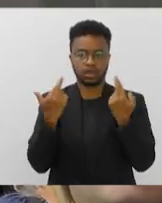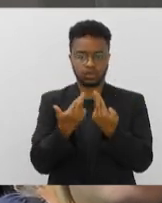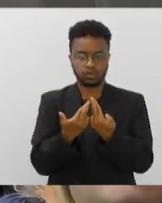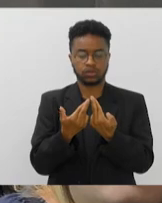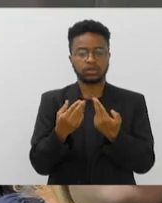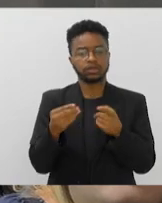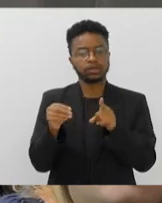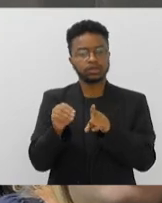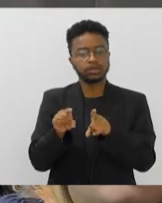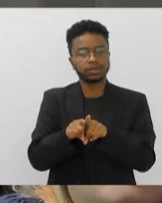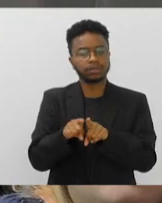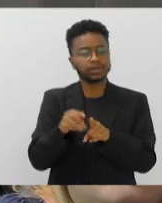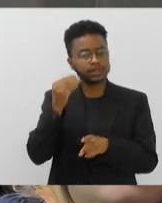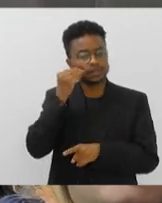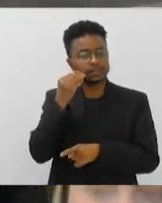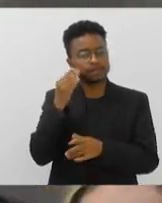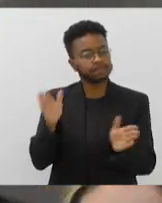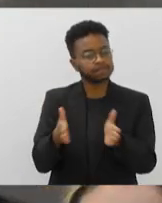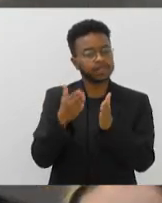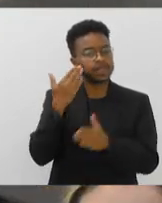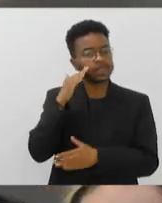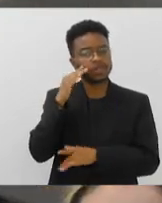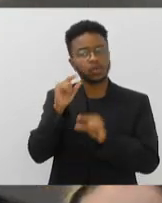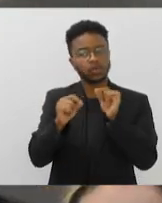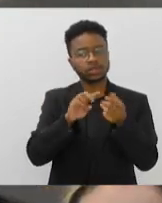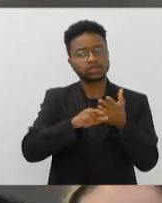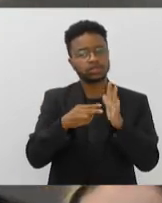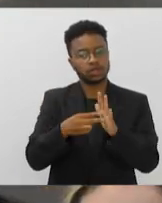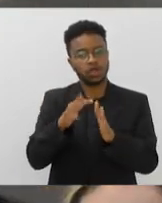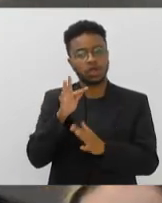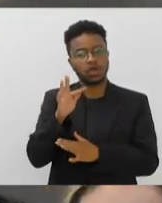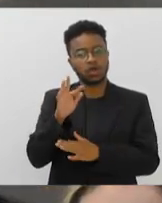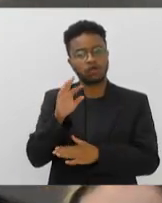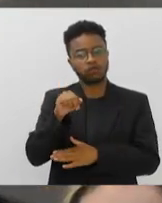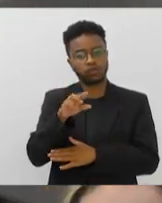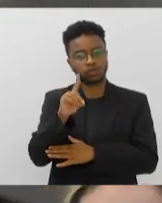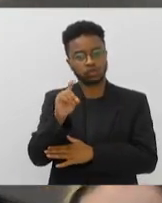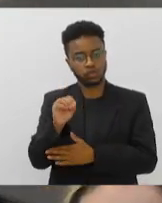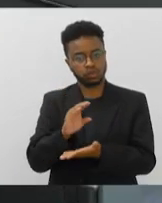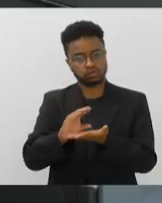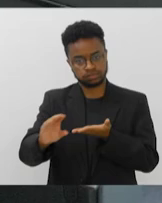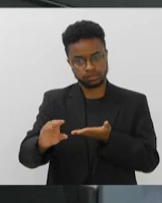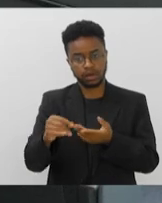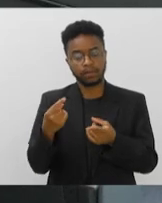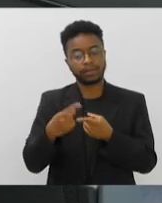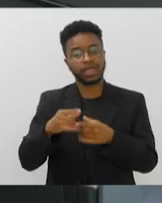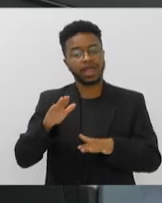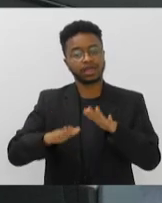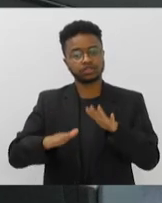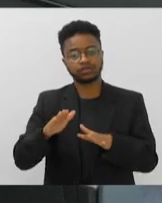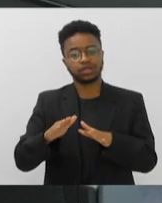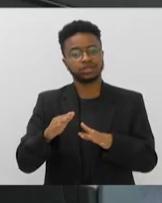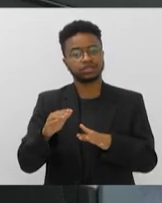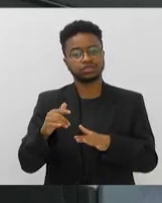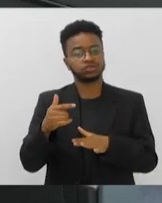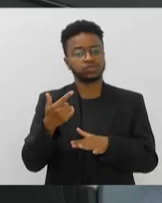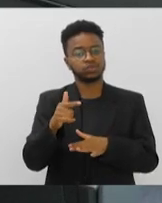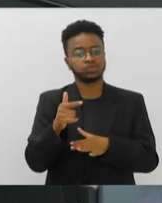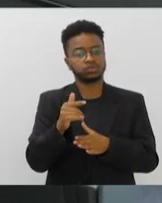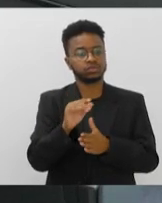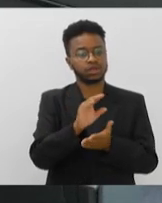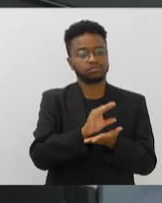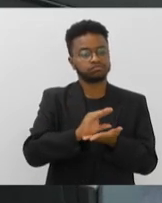eles pudessem entender realmente o que é o fundo O que é o cpdc que muitas vezes eles não destinam e não e não